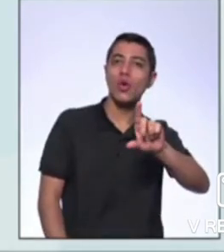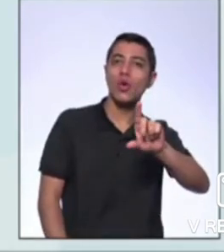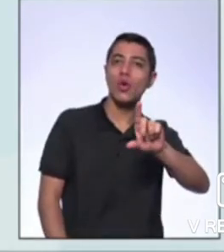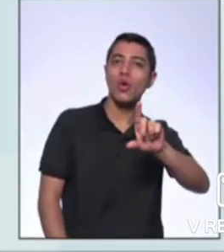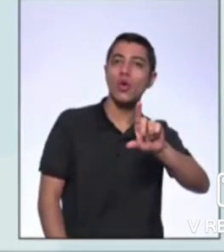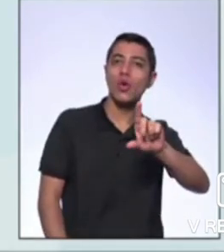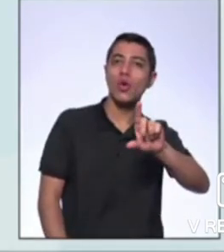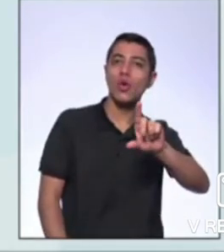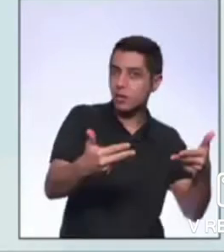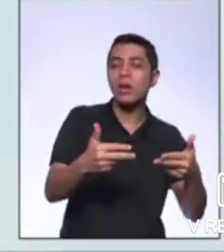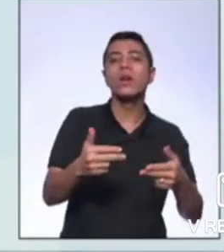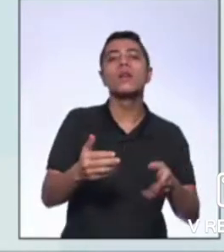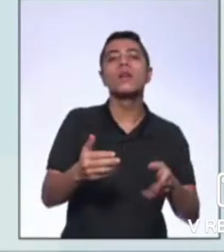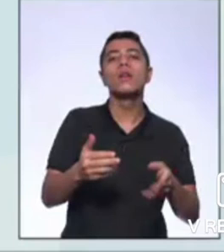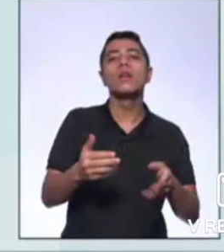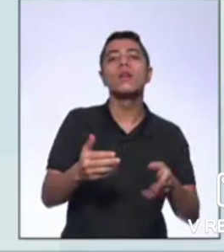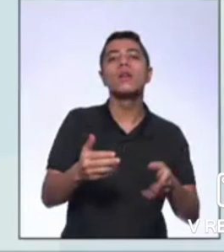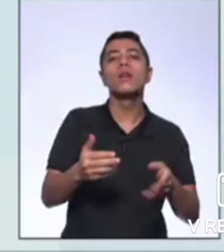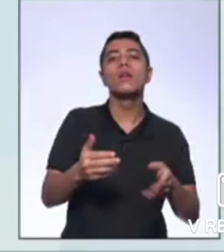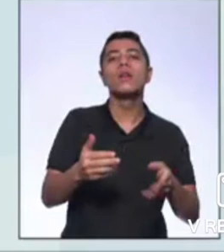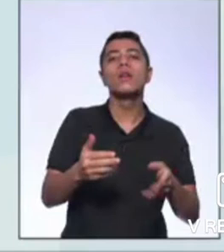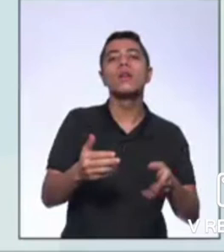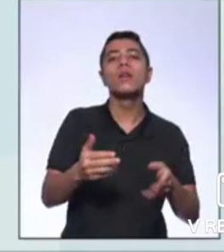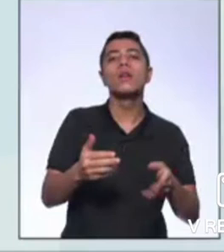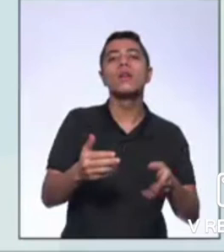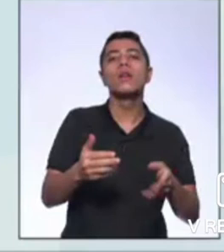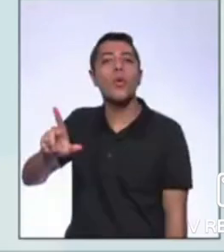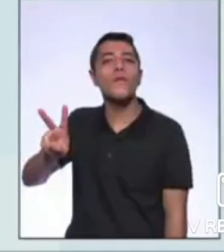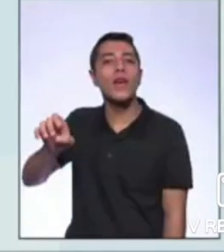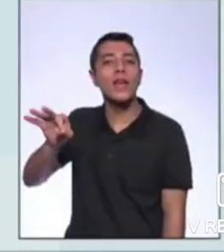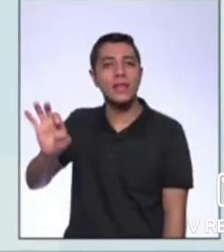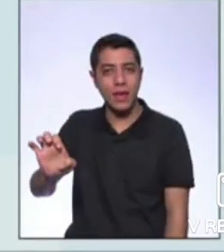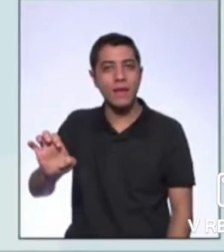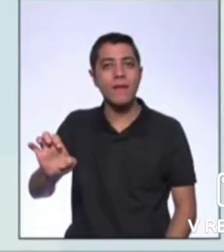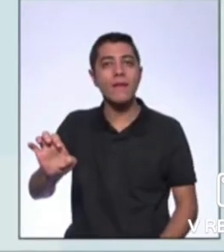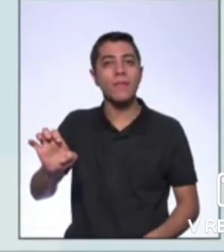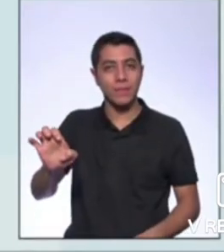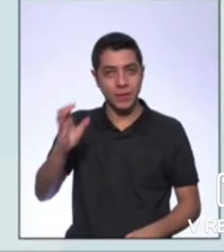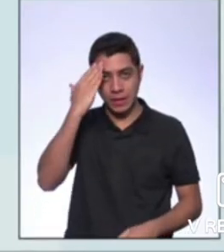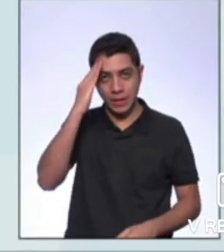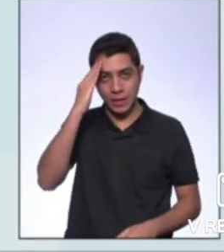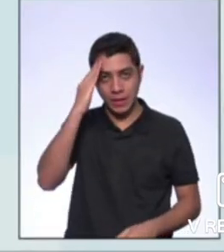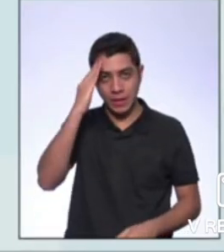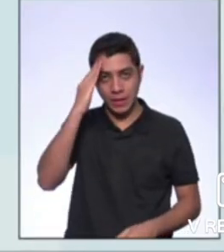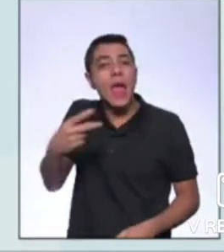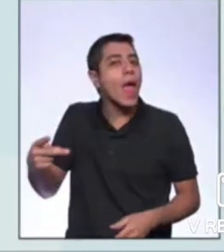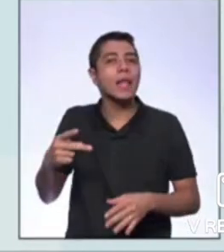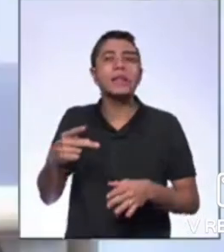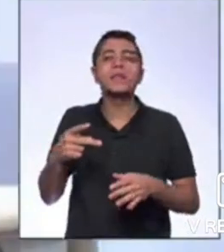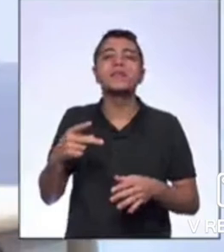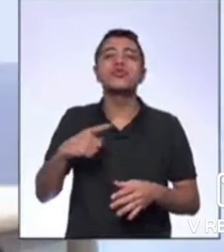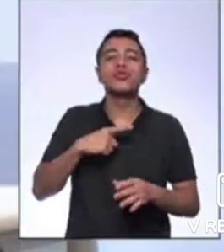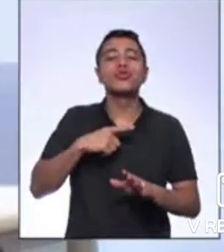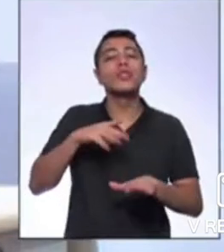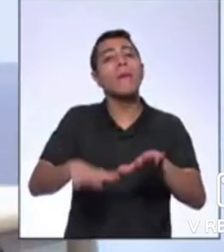tem a sua solubilidade conforme a temperatura e a pressão. Então, cada substância,